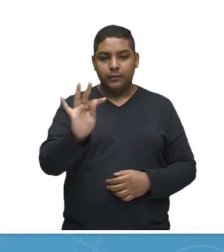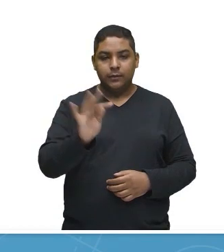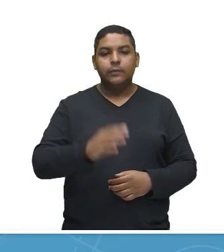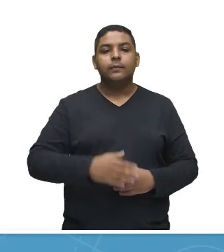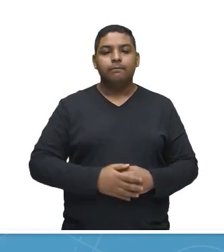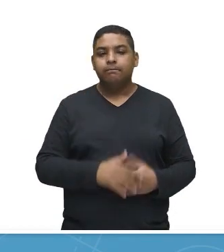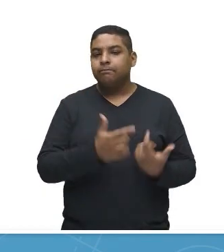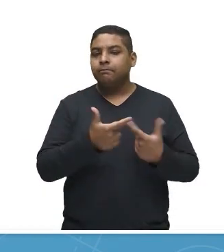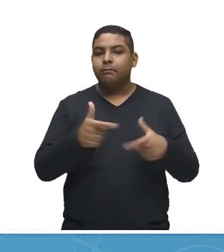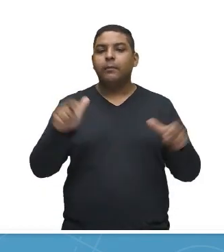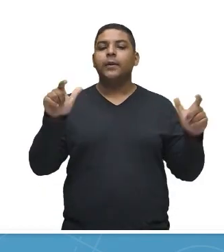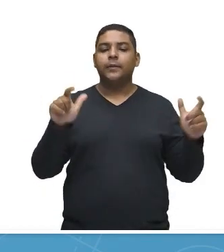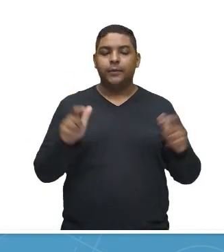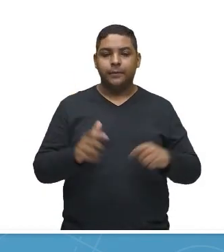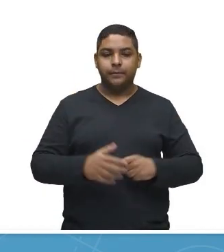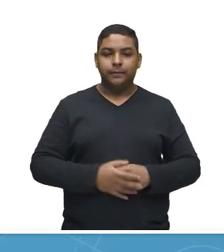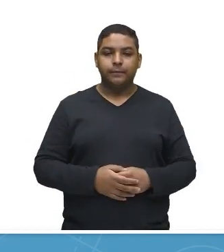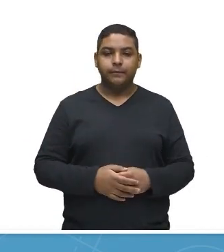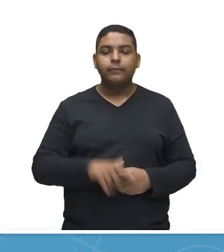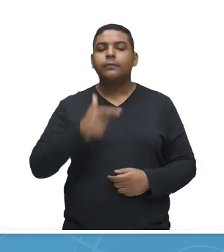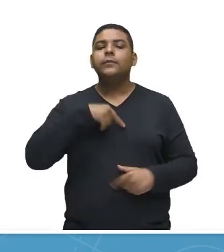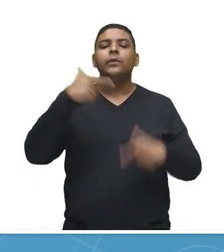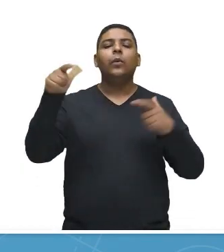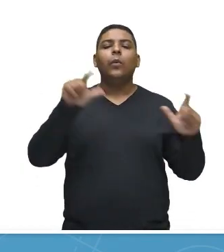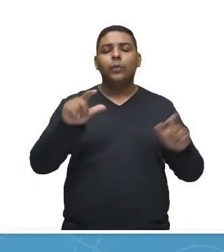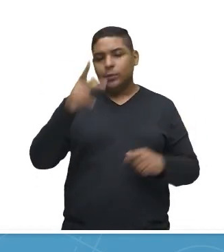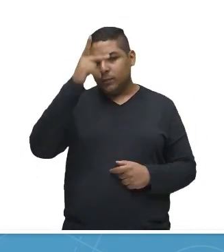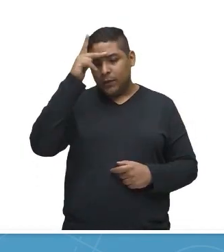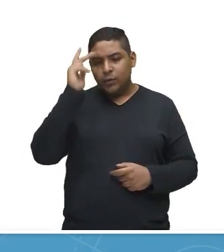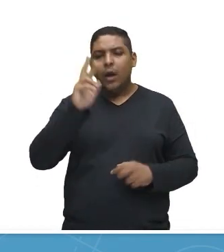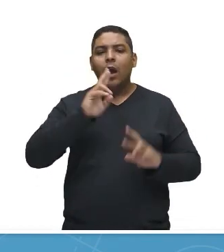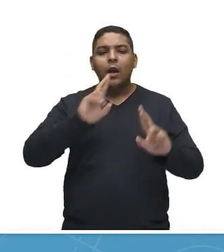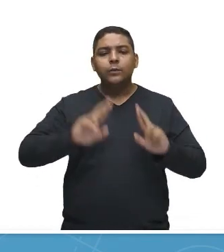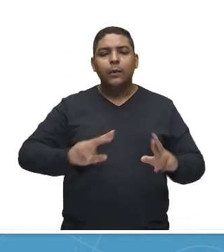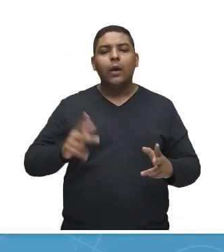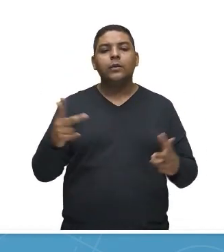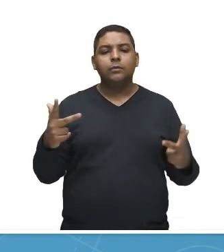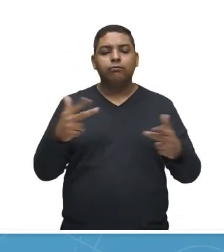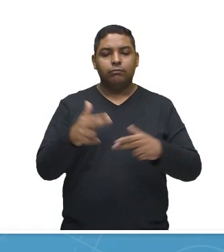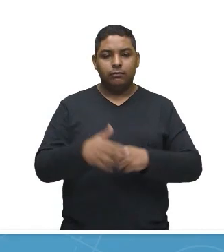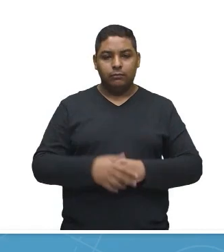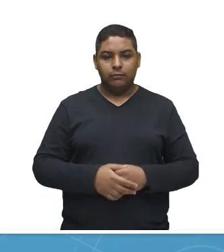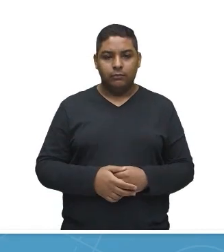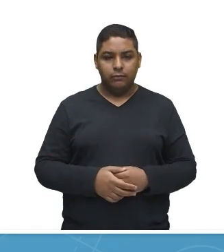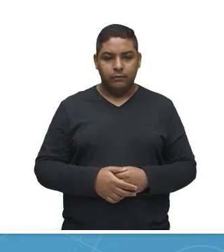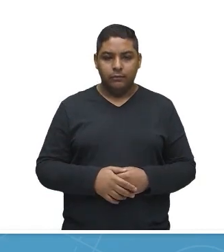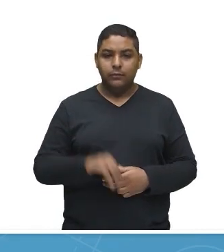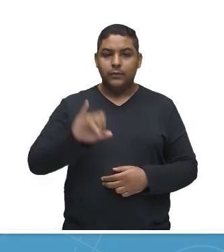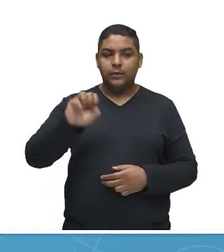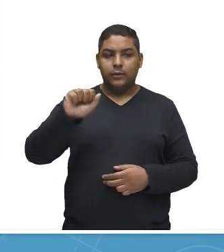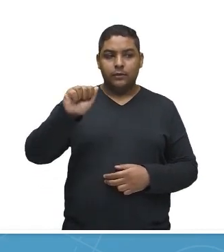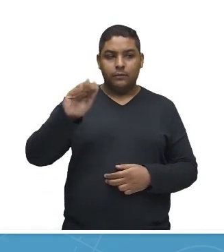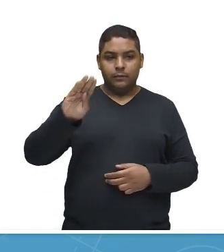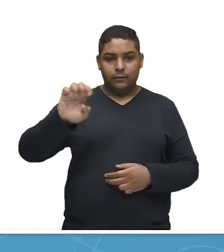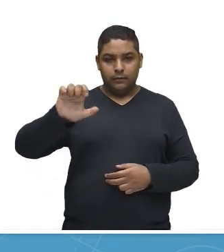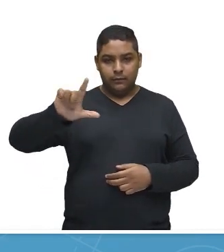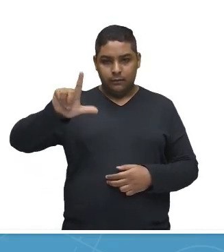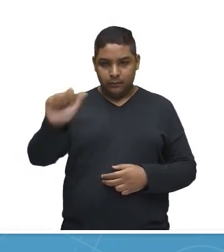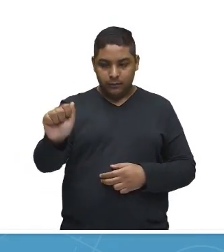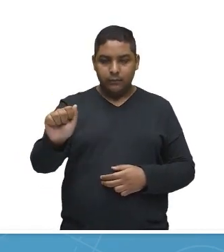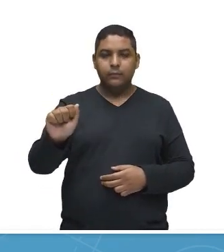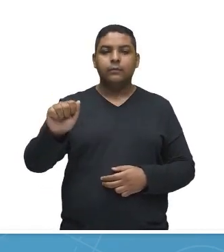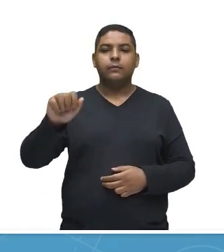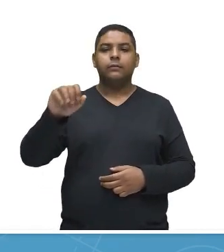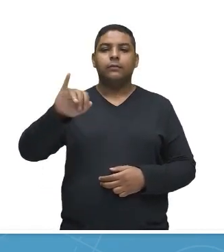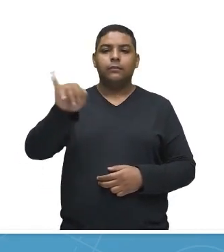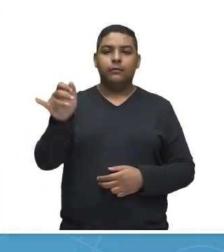que tiveram a mesma resposta. Vamos lá. A Isabela, a